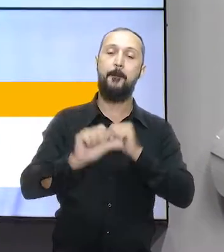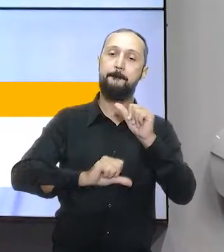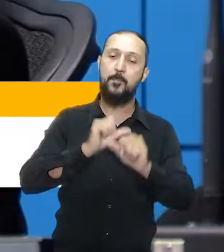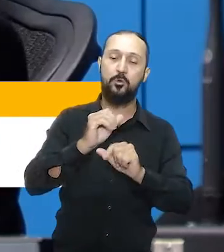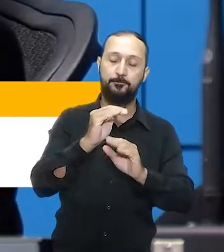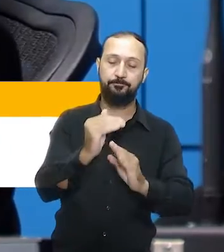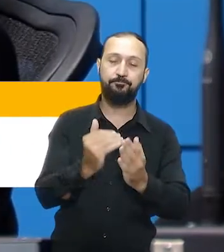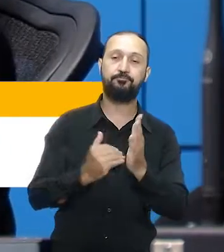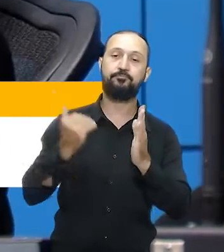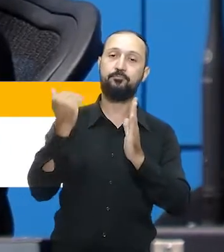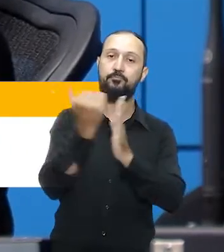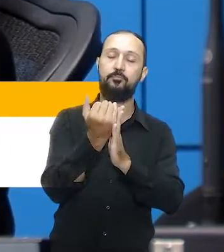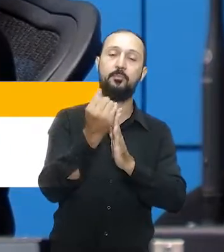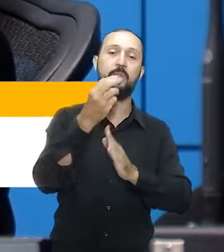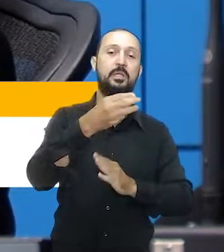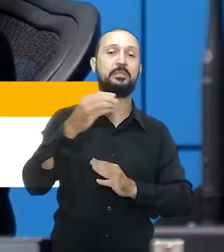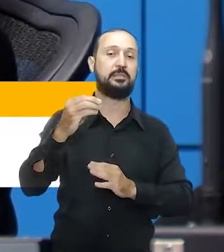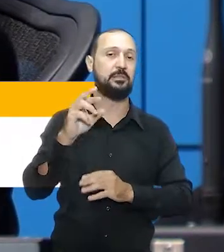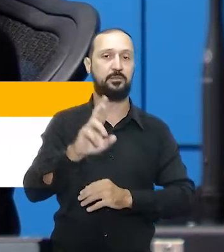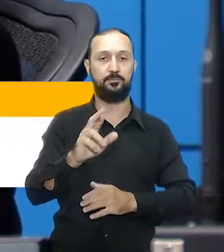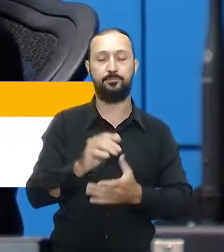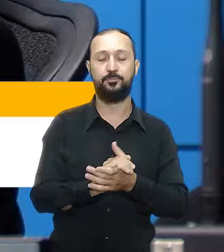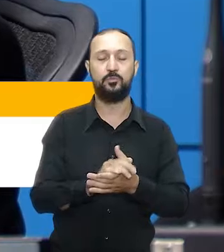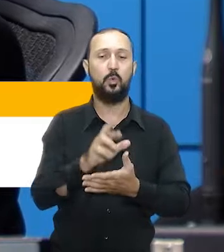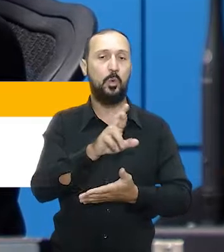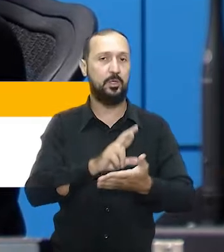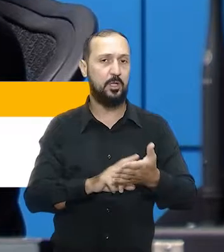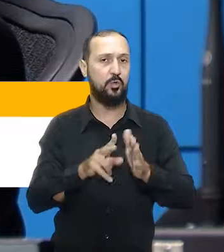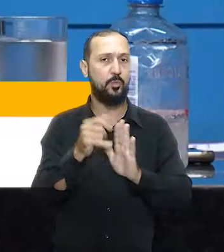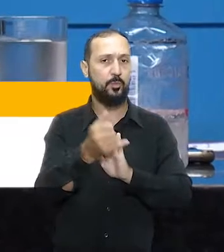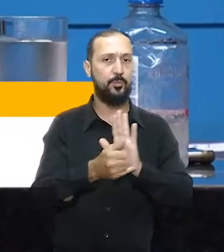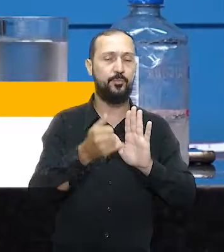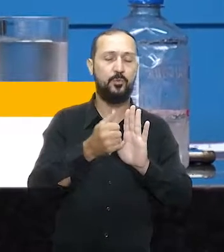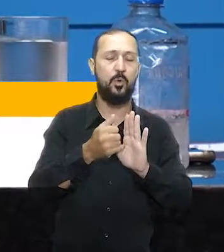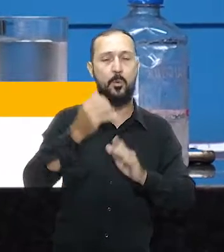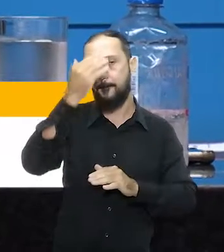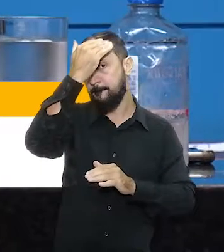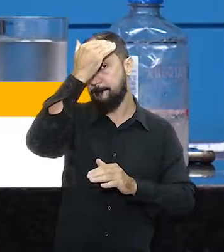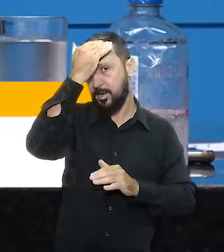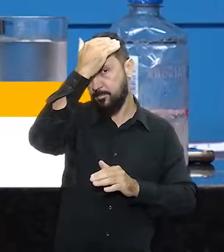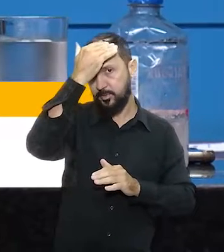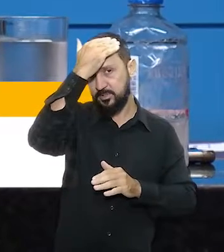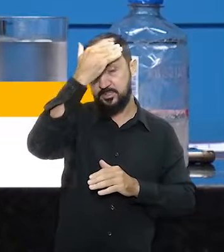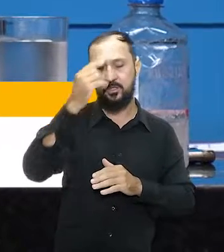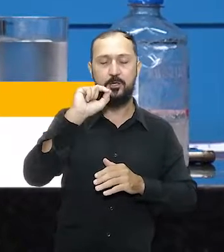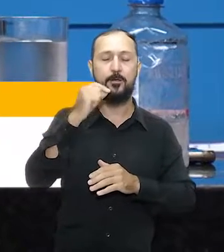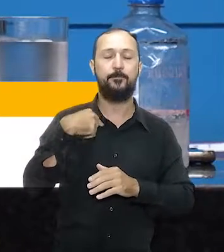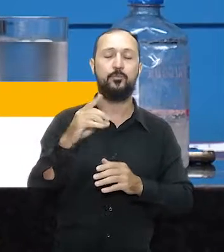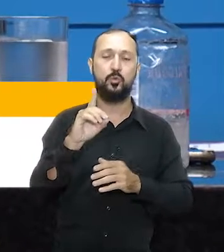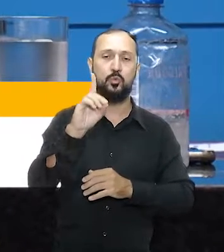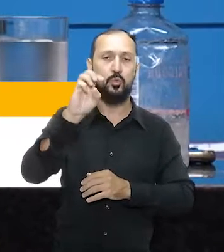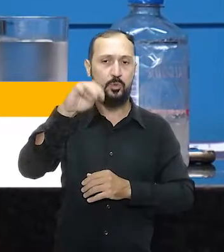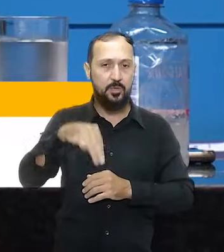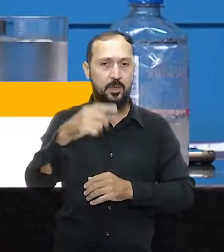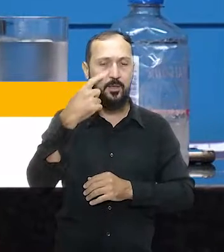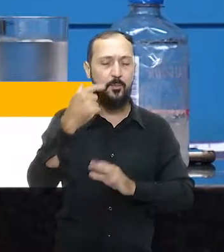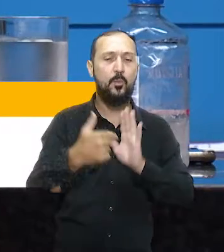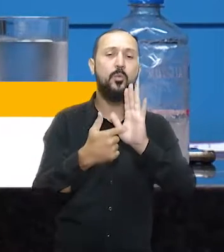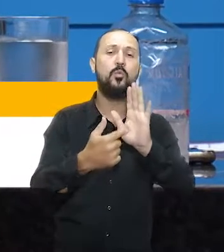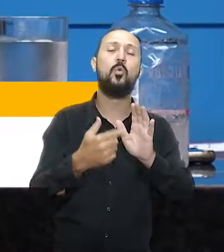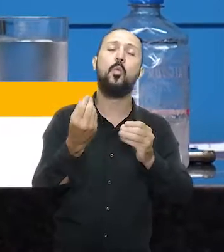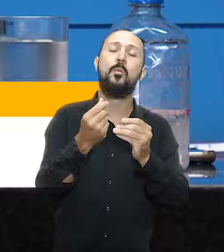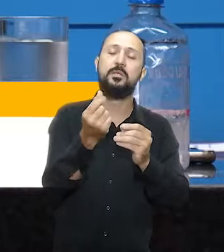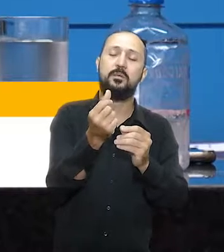R$ 200 e que agora passa a ser de R$ 300. O relator do projeto, o deputado Barbosinha, do Democratas,